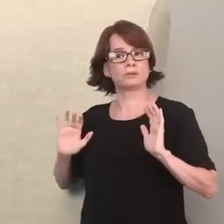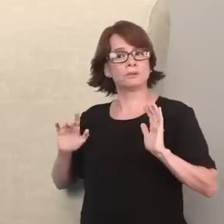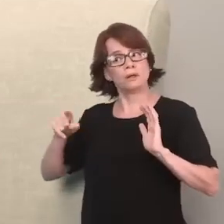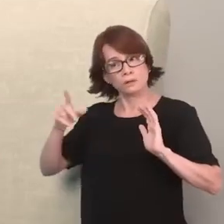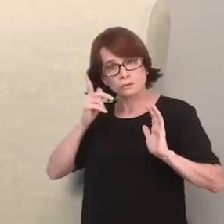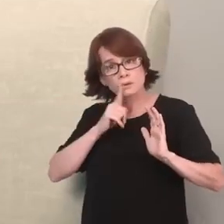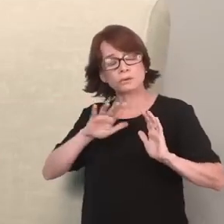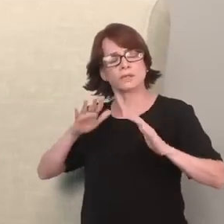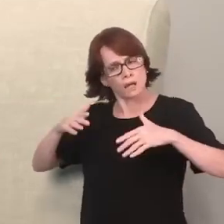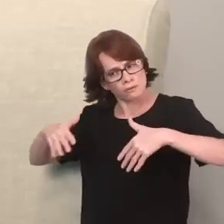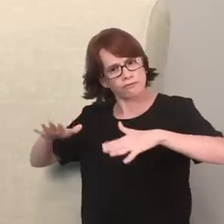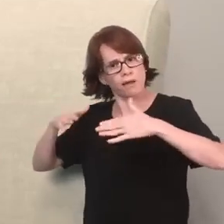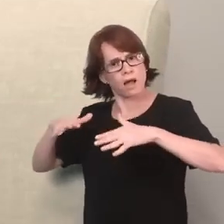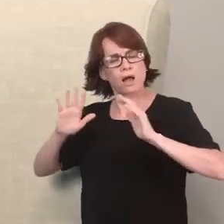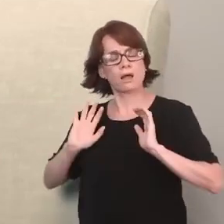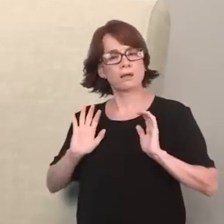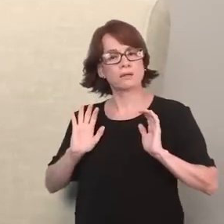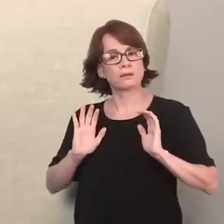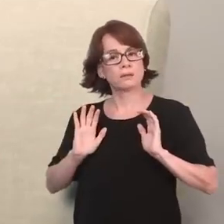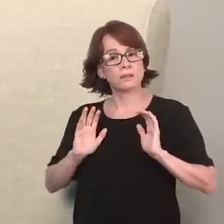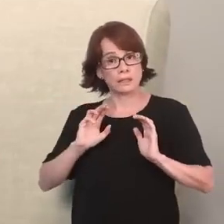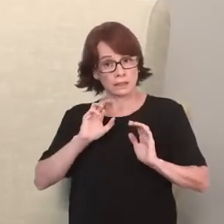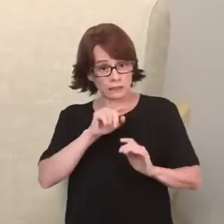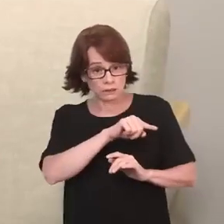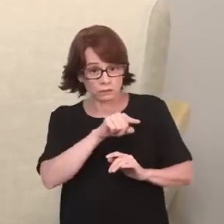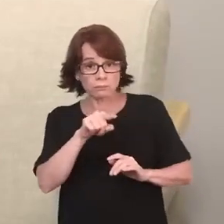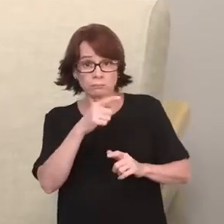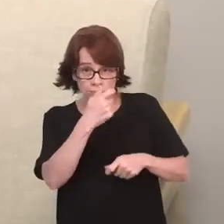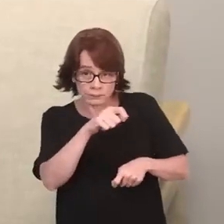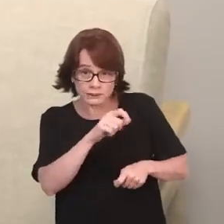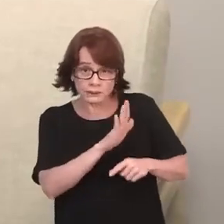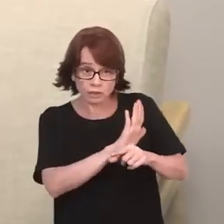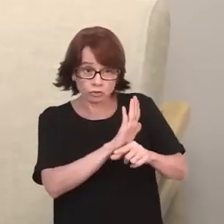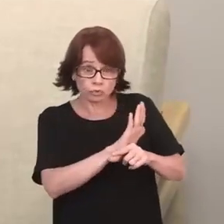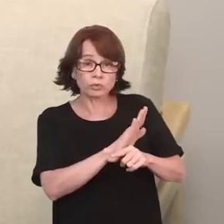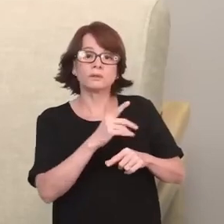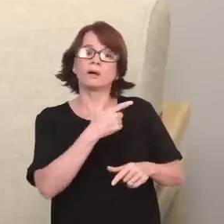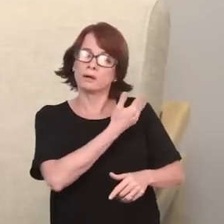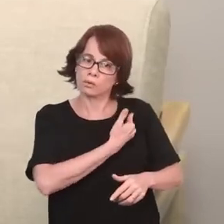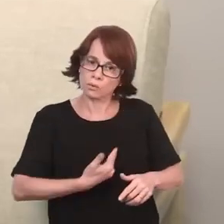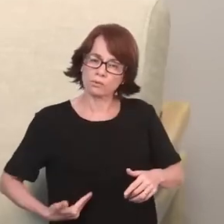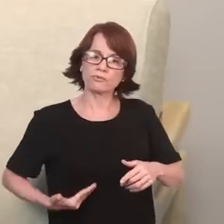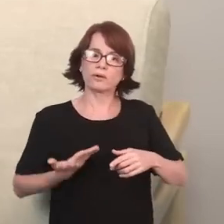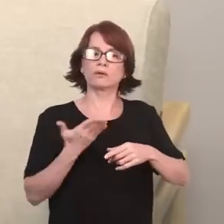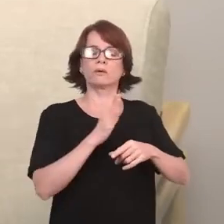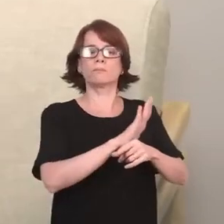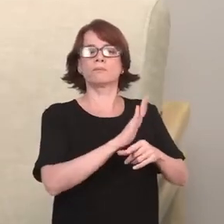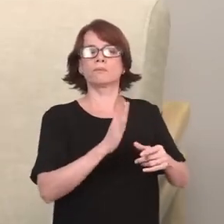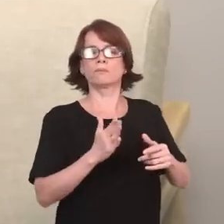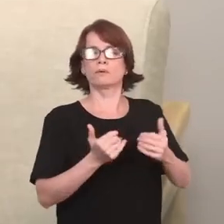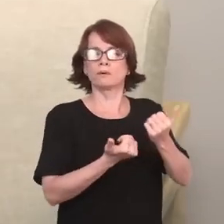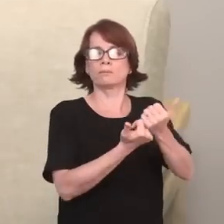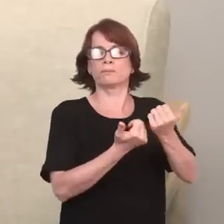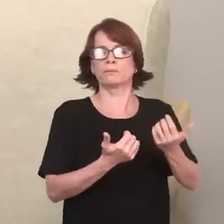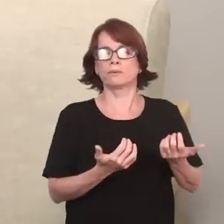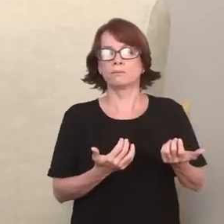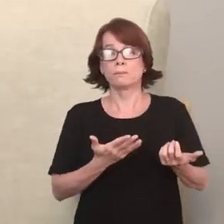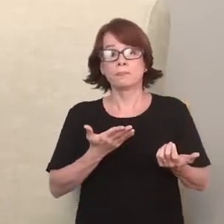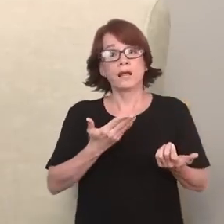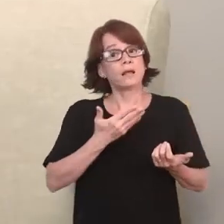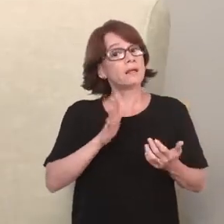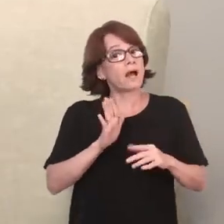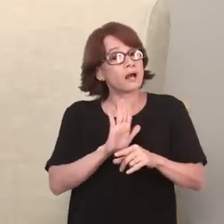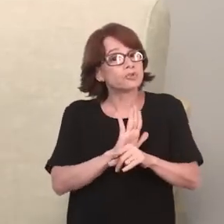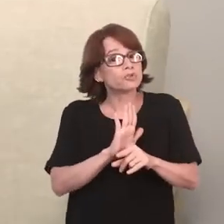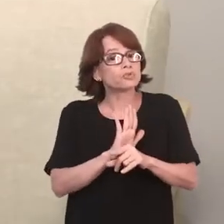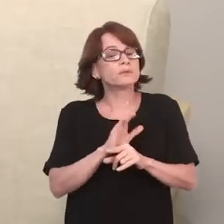têm capacidade de caminhar com as próprias pernas caminharem e ajudar aquelas que precisam de ajuda. E que a ajuda seja sempre o